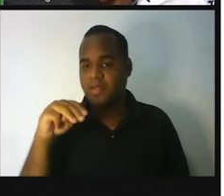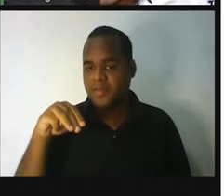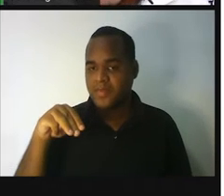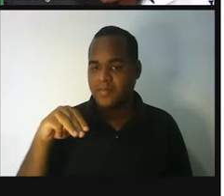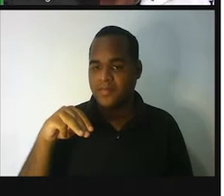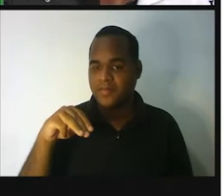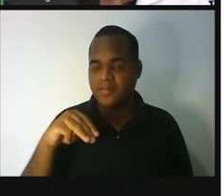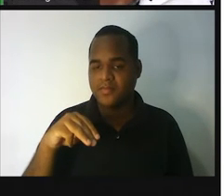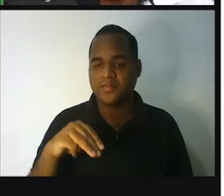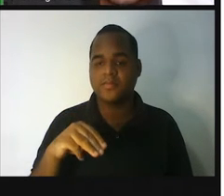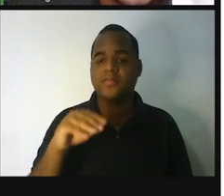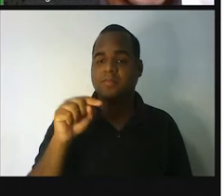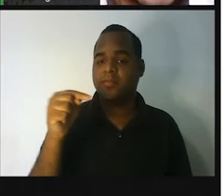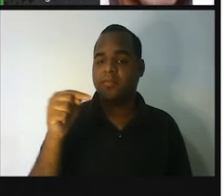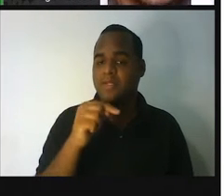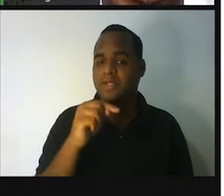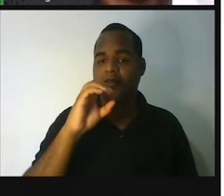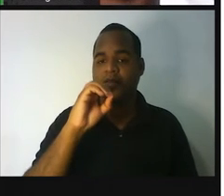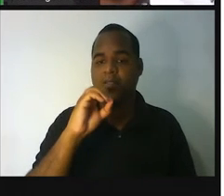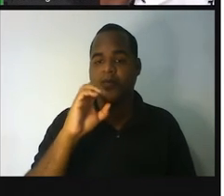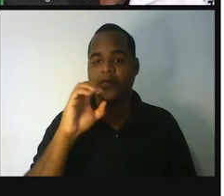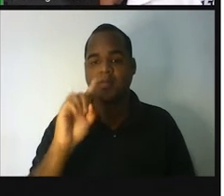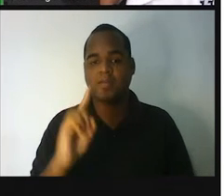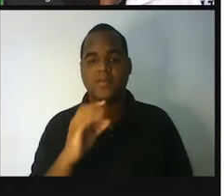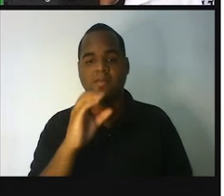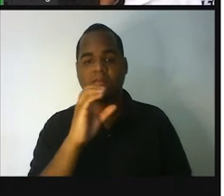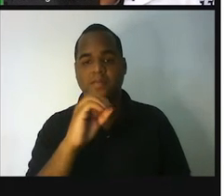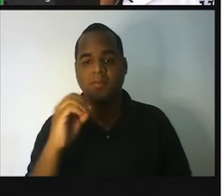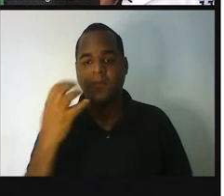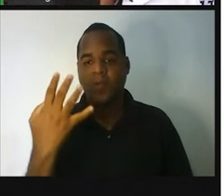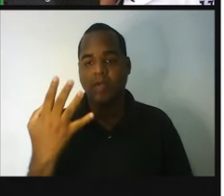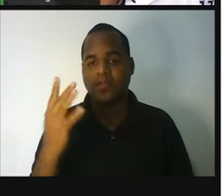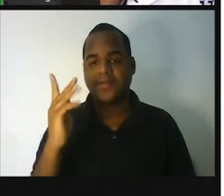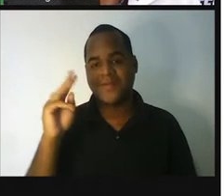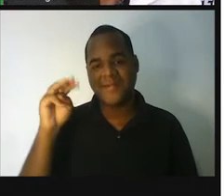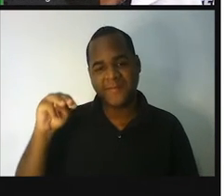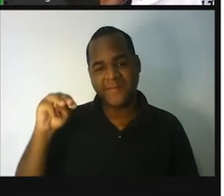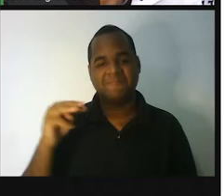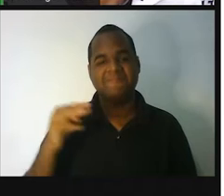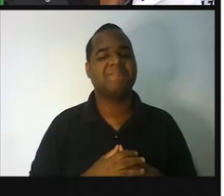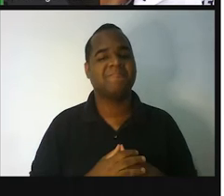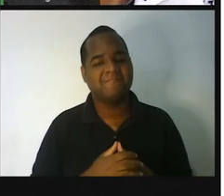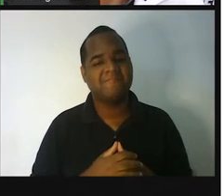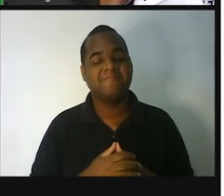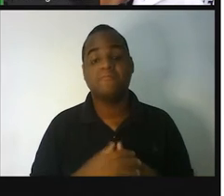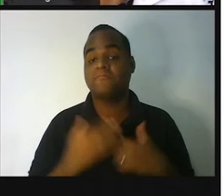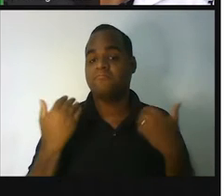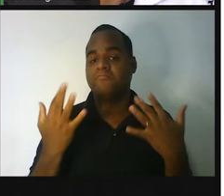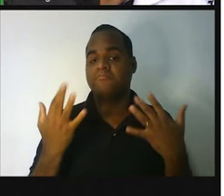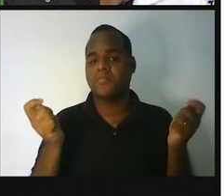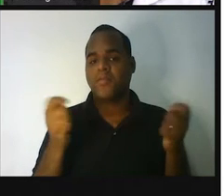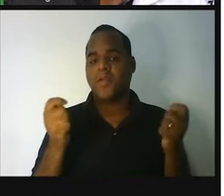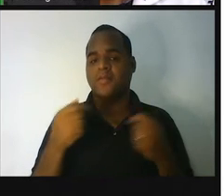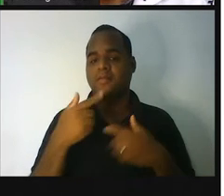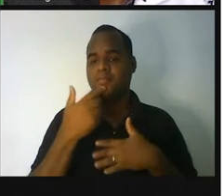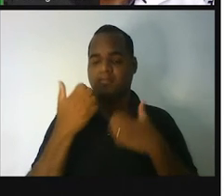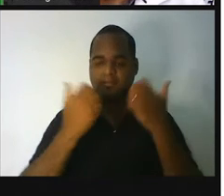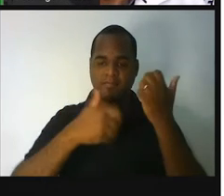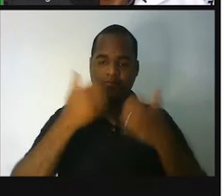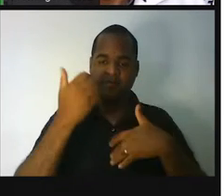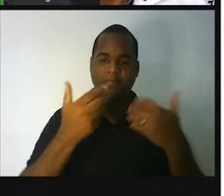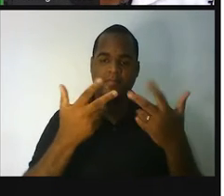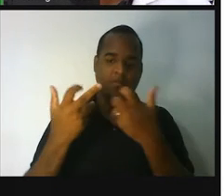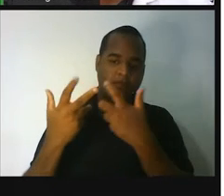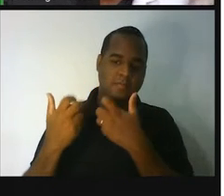esse O que é o mesmo que 0,04 quilombo então o que que eu tô querendo fazer com que